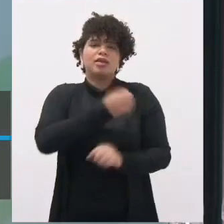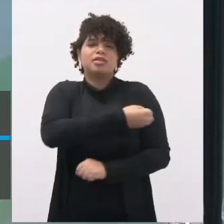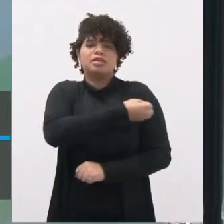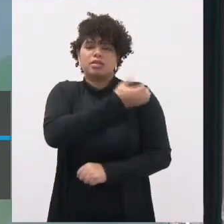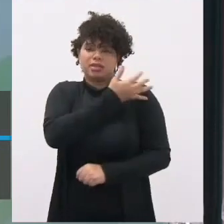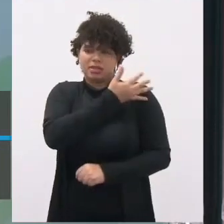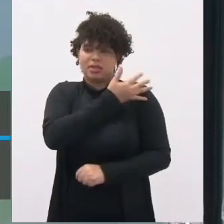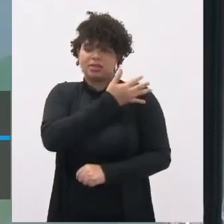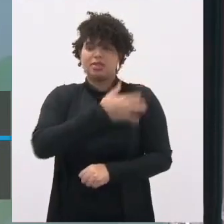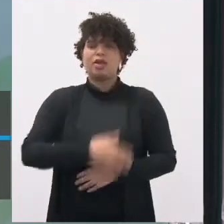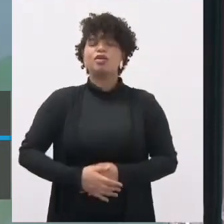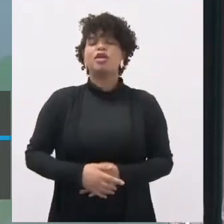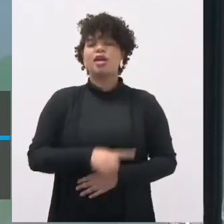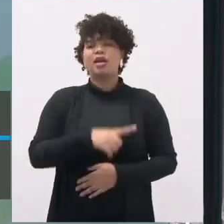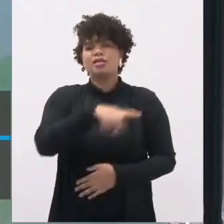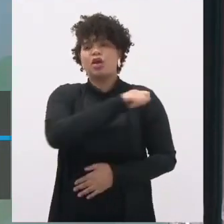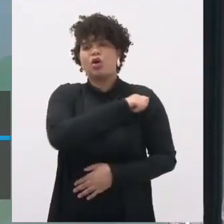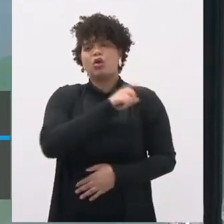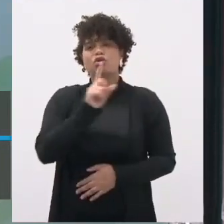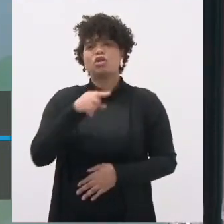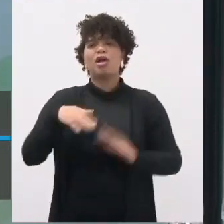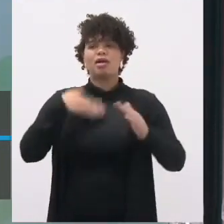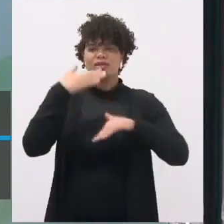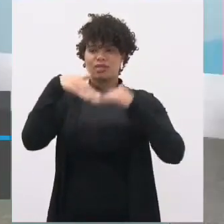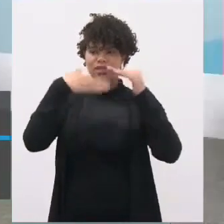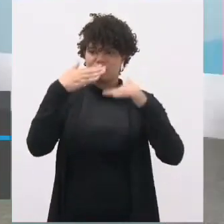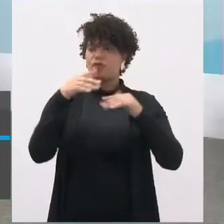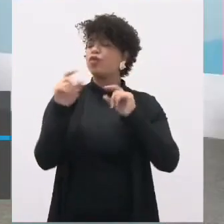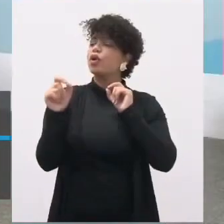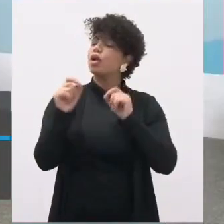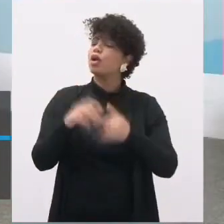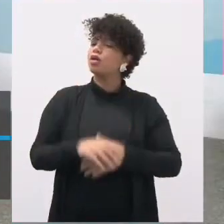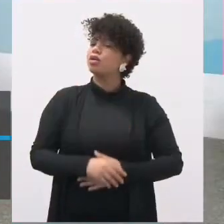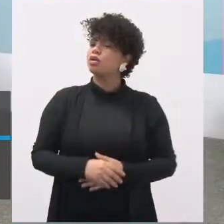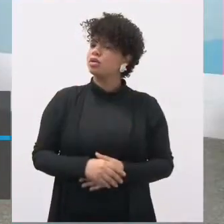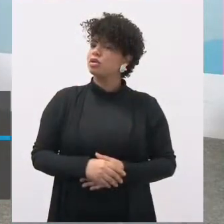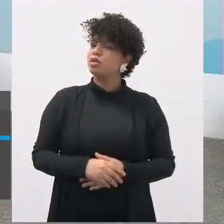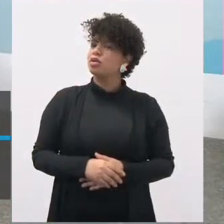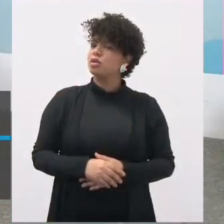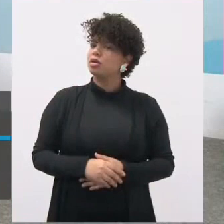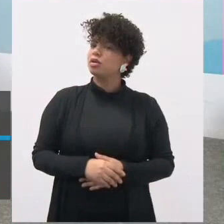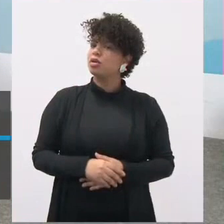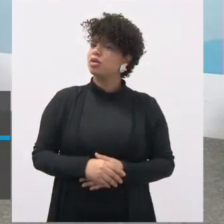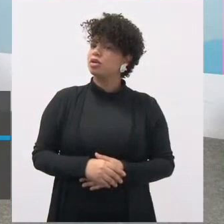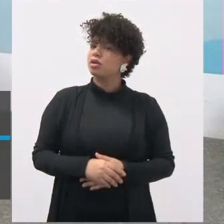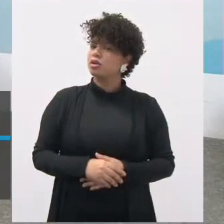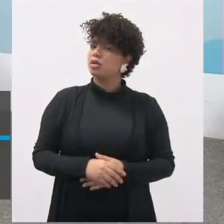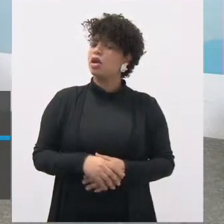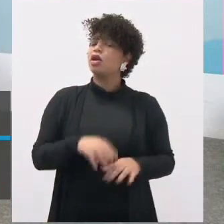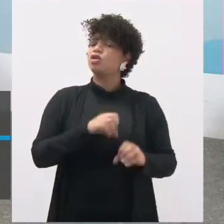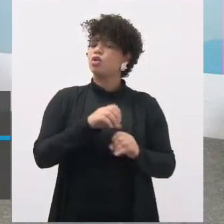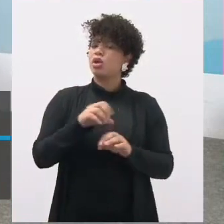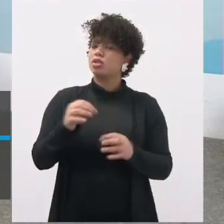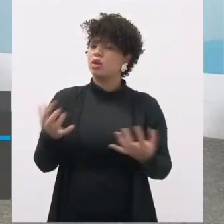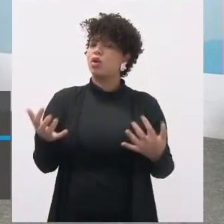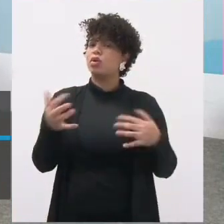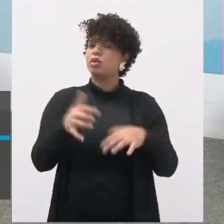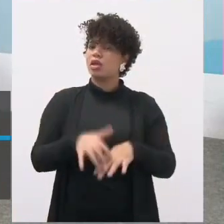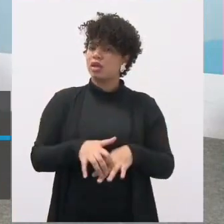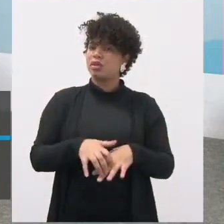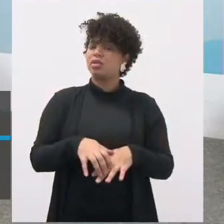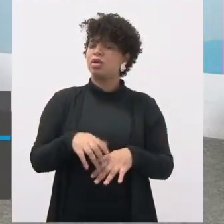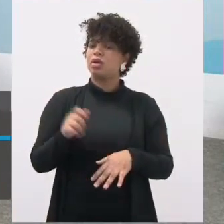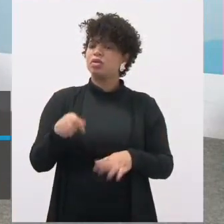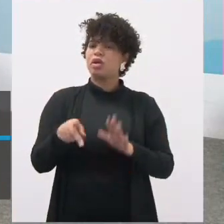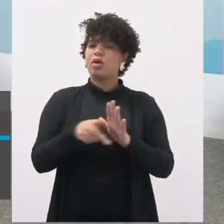quer que esse estudante tenha desenvolvido o quê, Marcelo? Educação integral. A educação integral através das